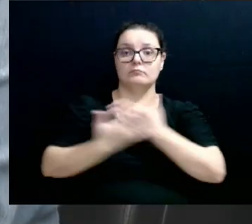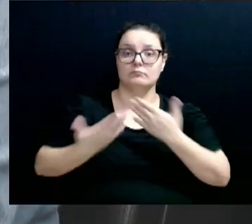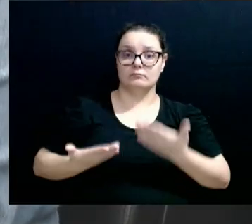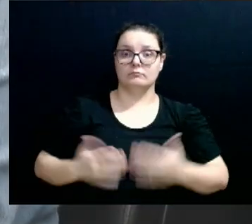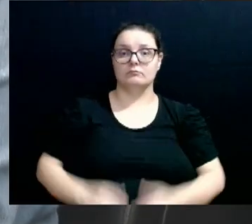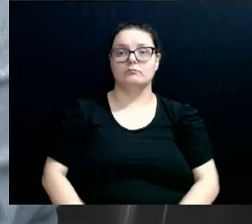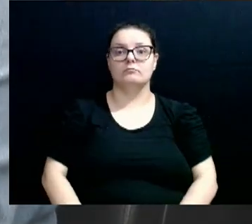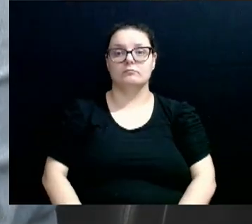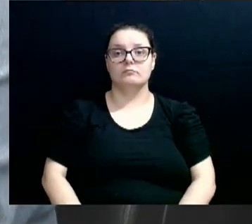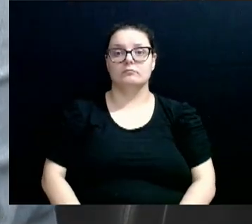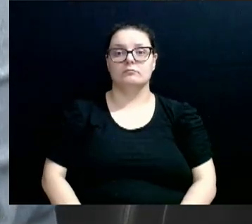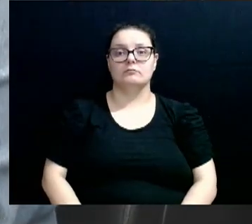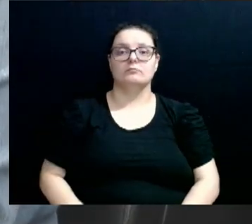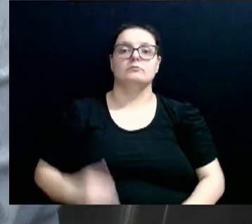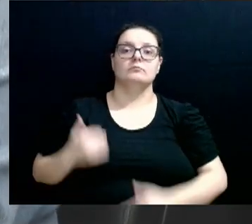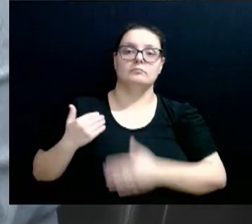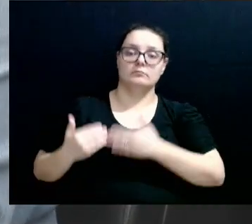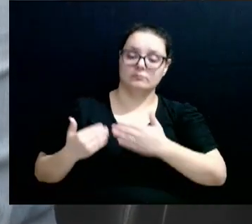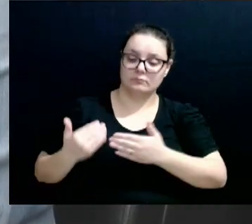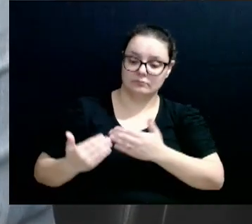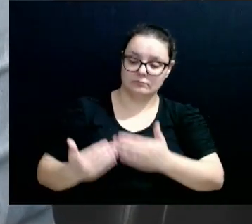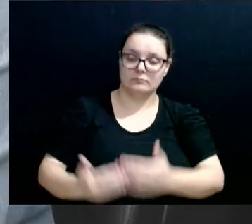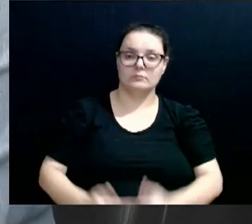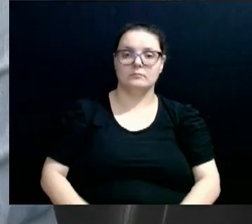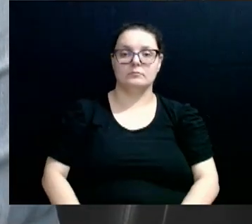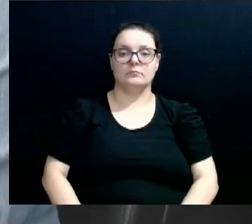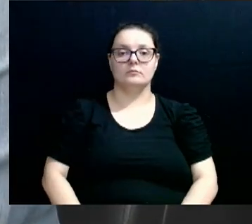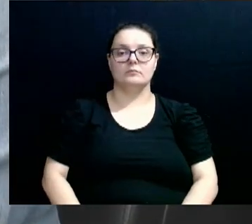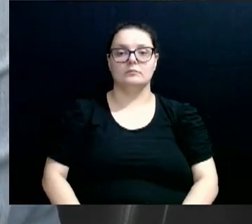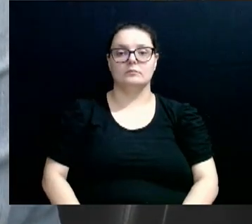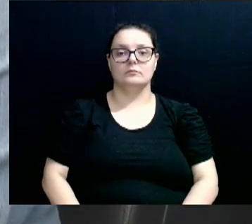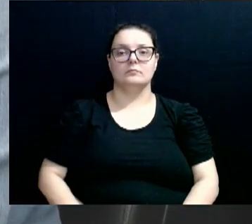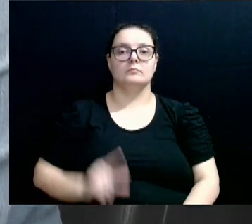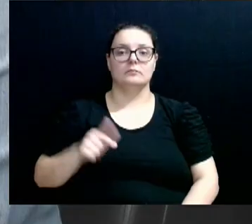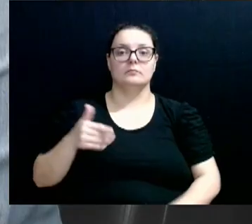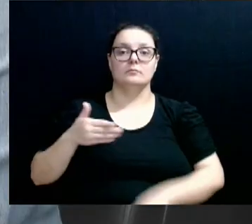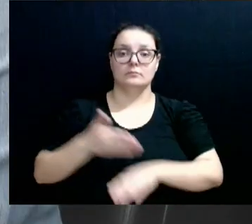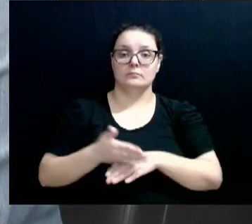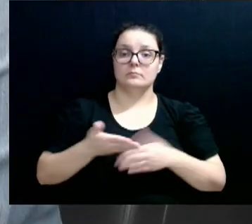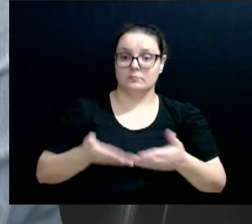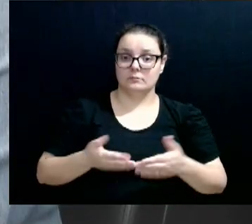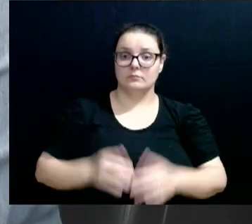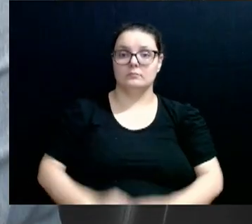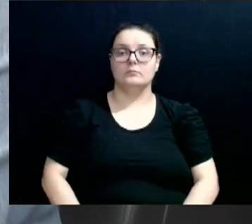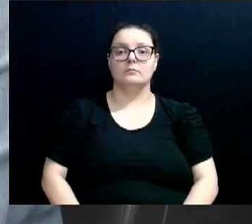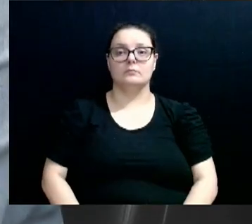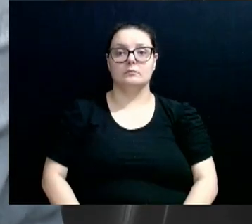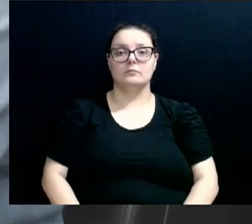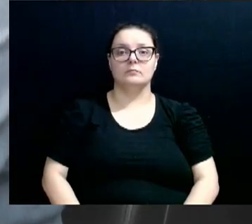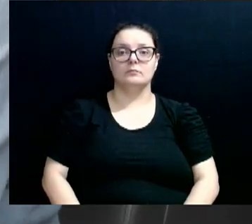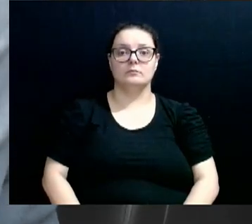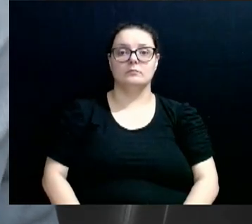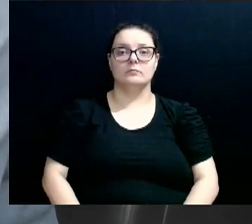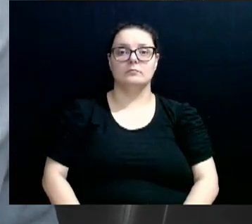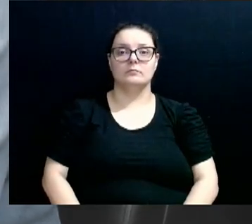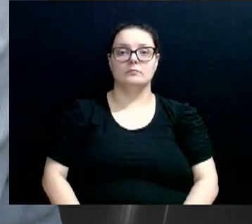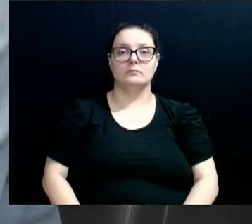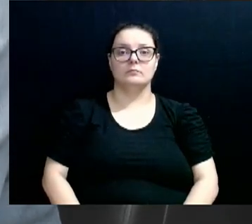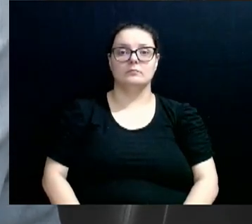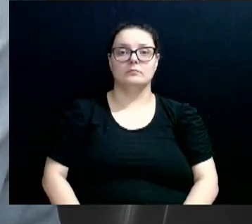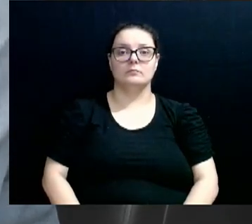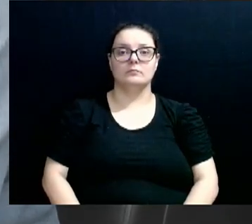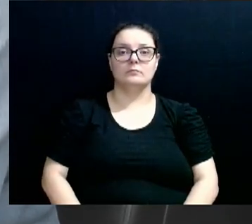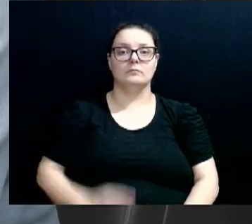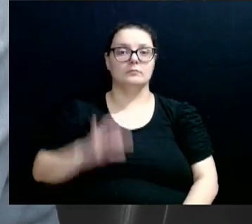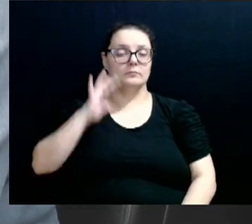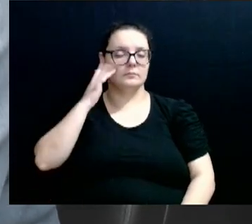nessa trajetória, depois que eu ingressei aqui? Eu acho que um pouco essa